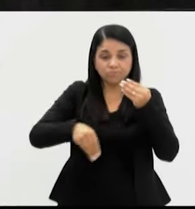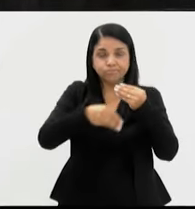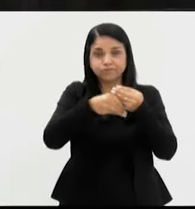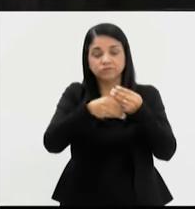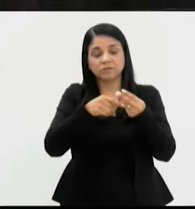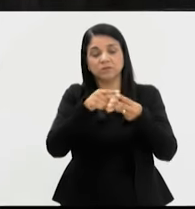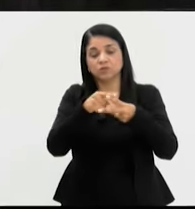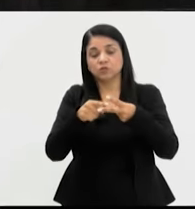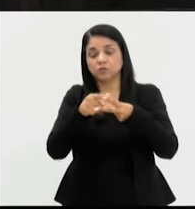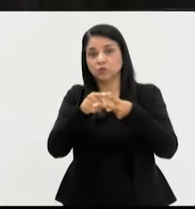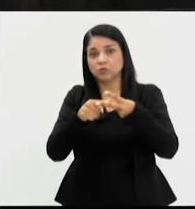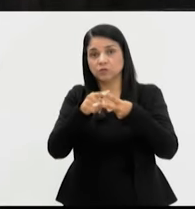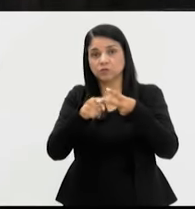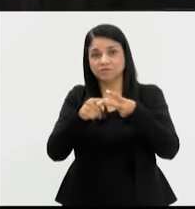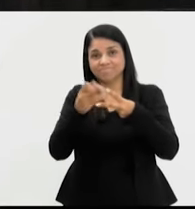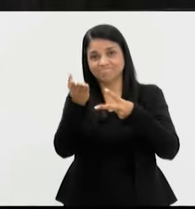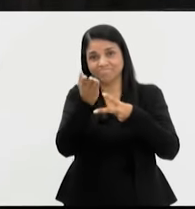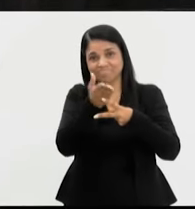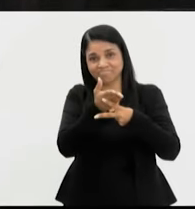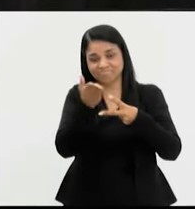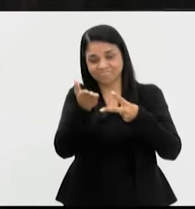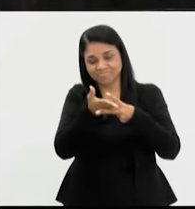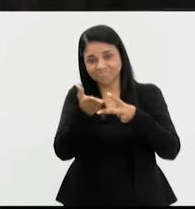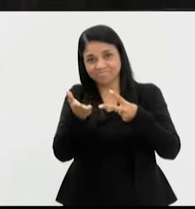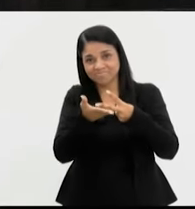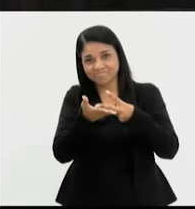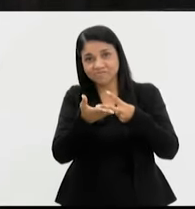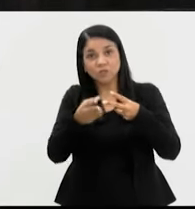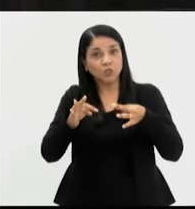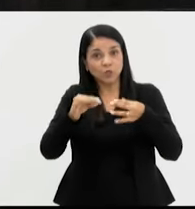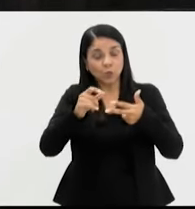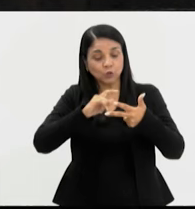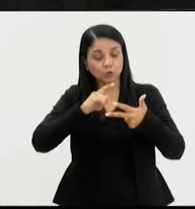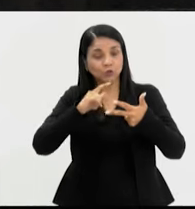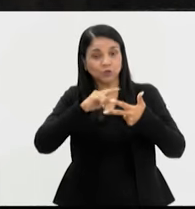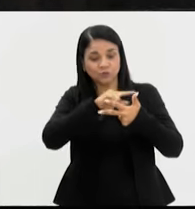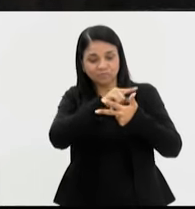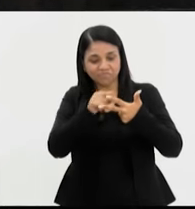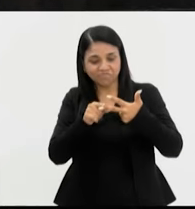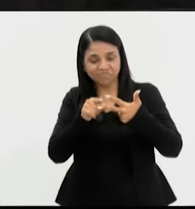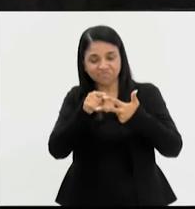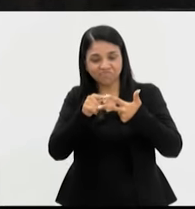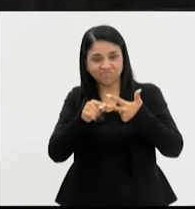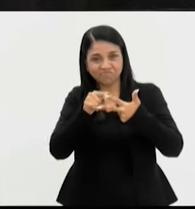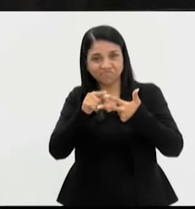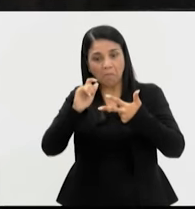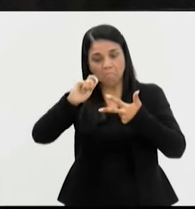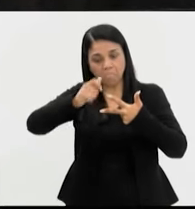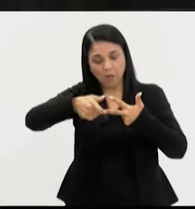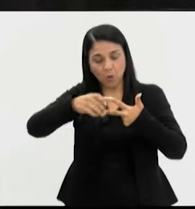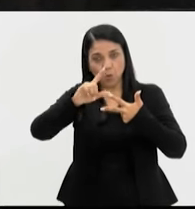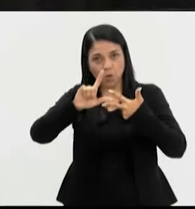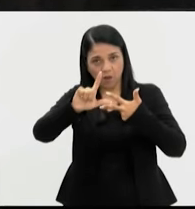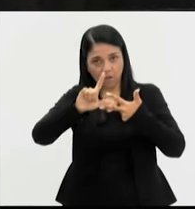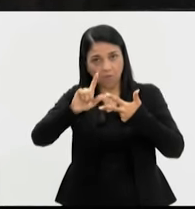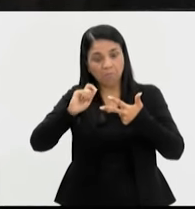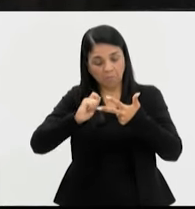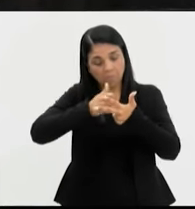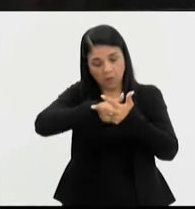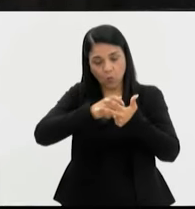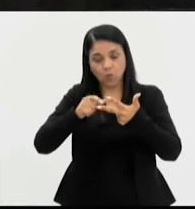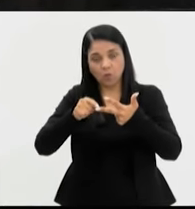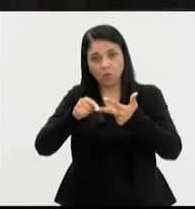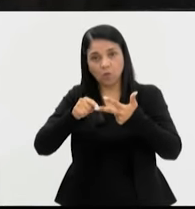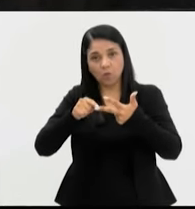parcelas visto que todos os poderes pagaram e só o Executivo não fez